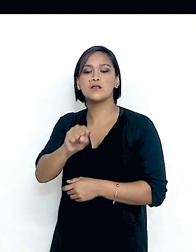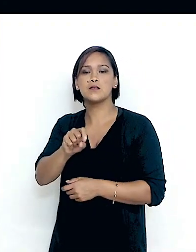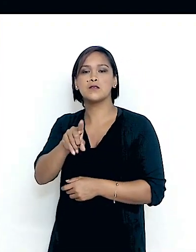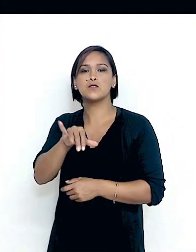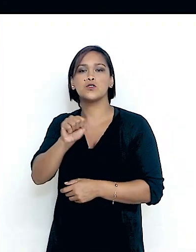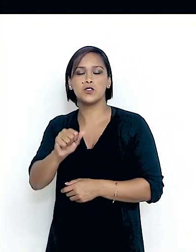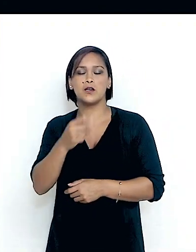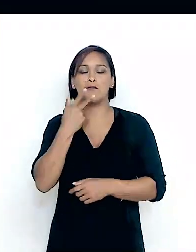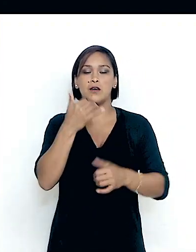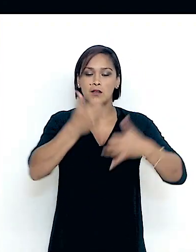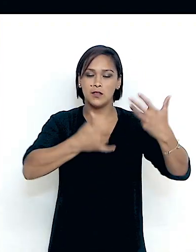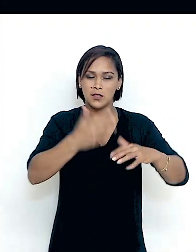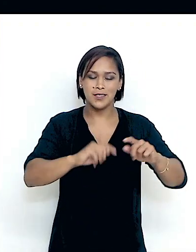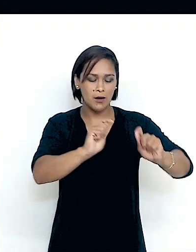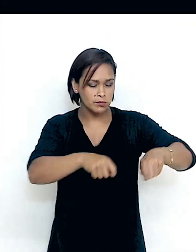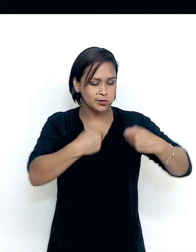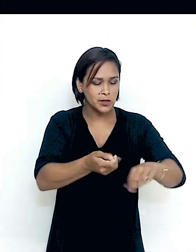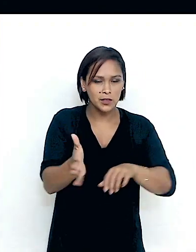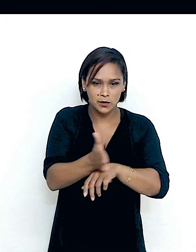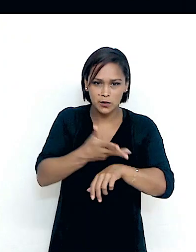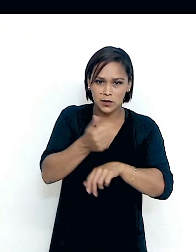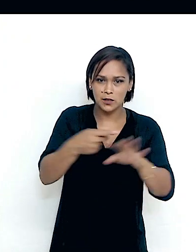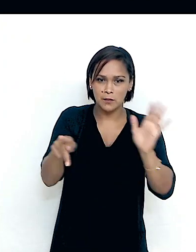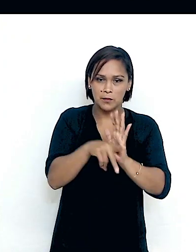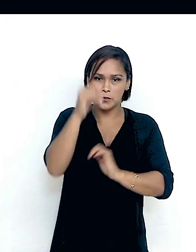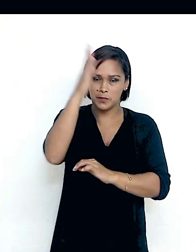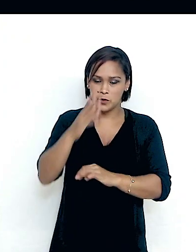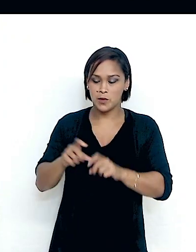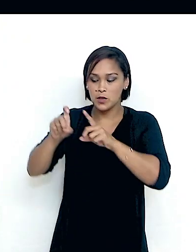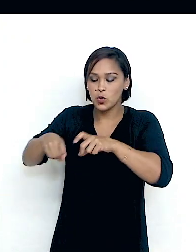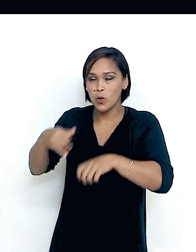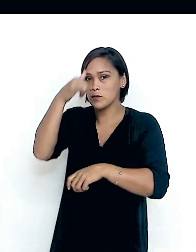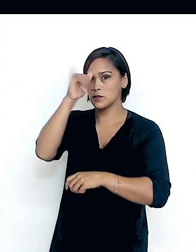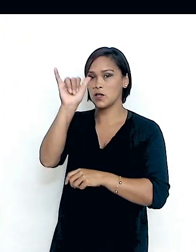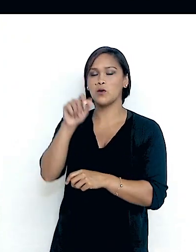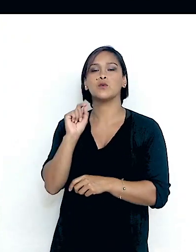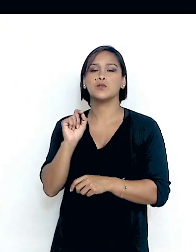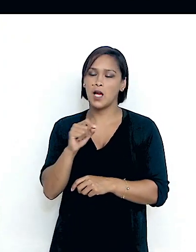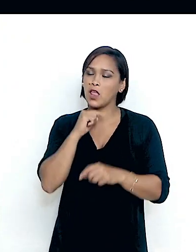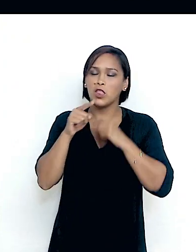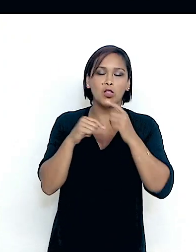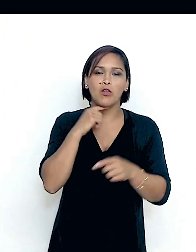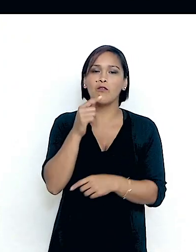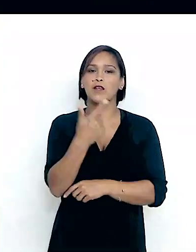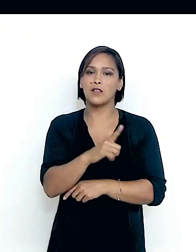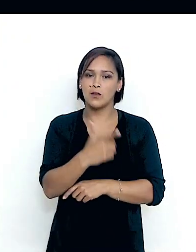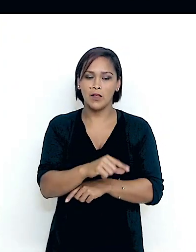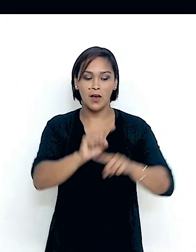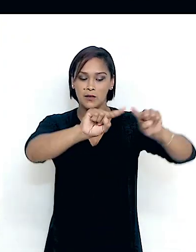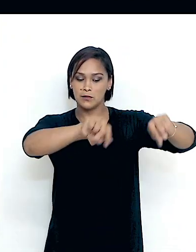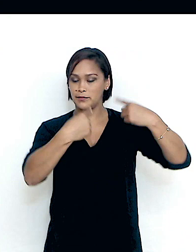dos maiores desafios da diplomacia brasileira e também do agronegócio nacional é, sem dúvida alguma, as